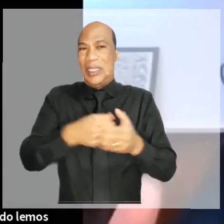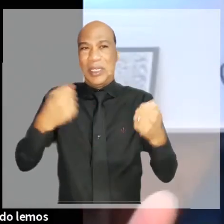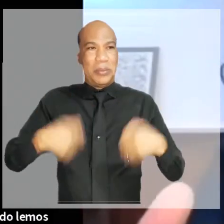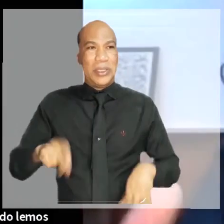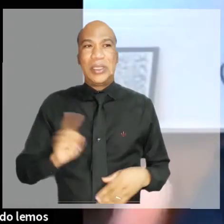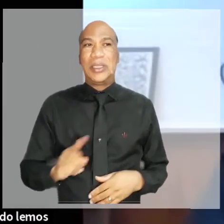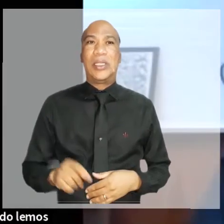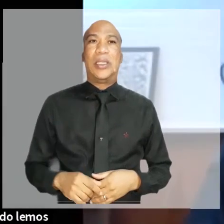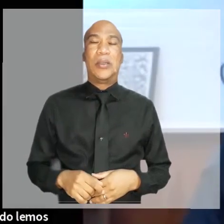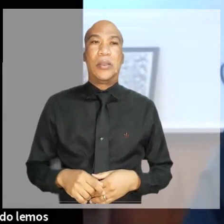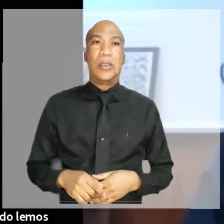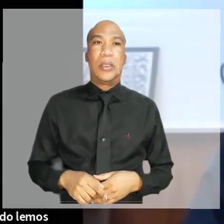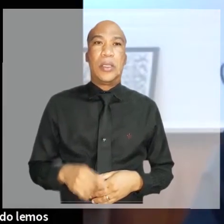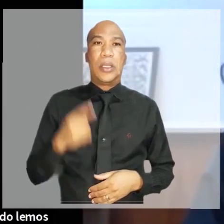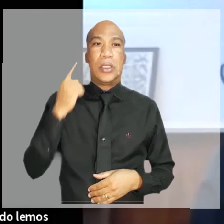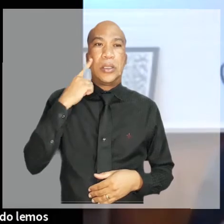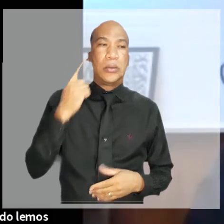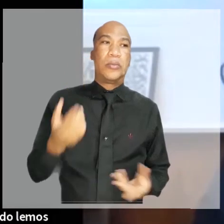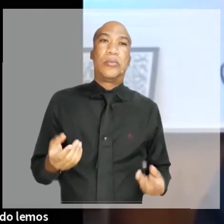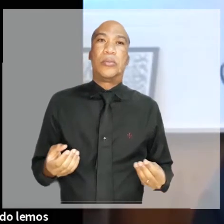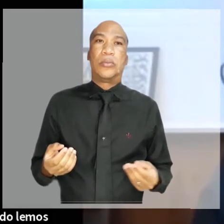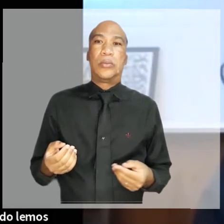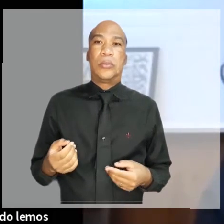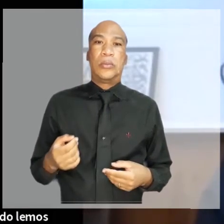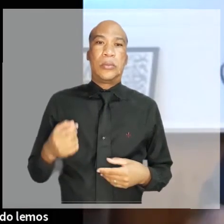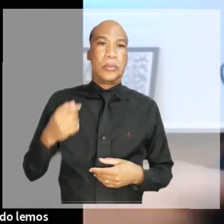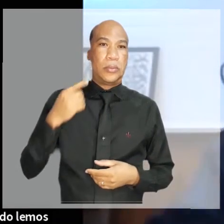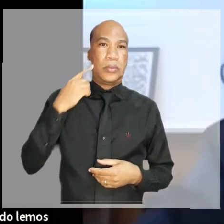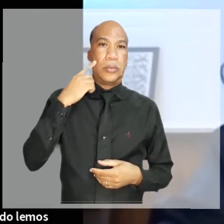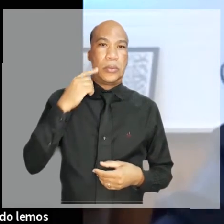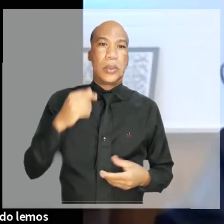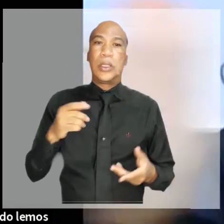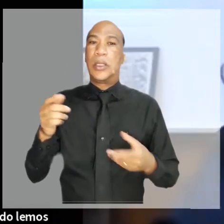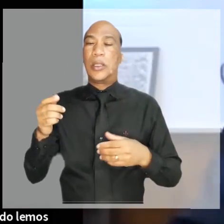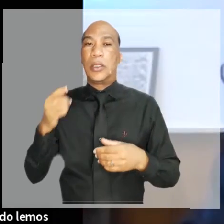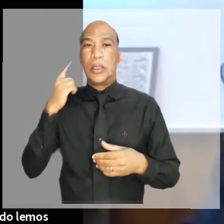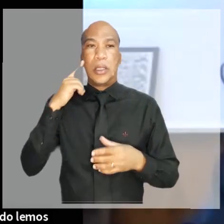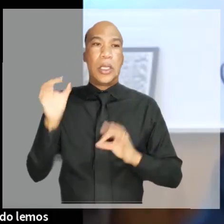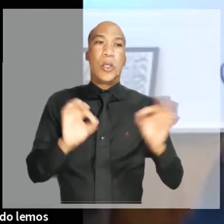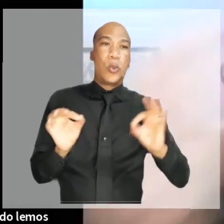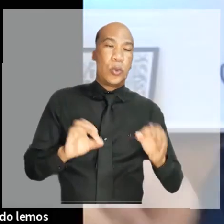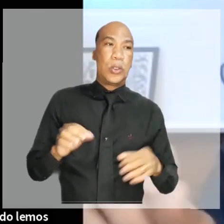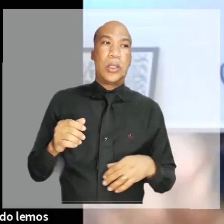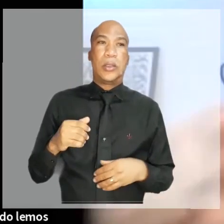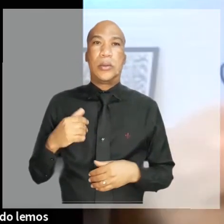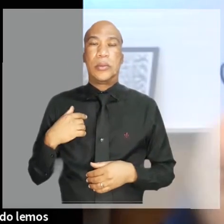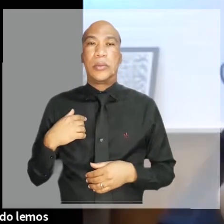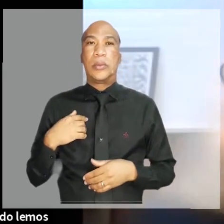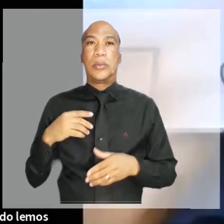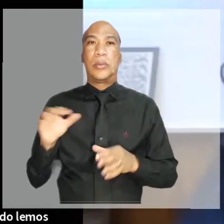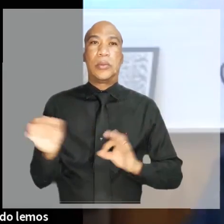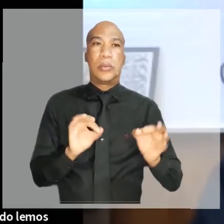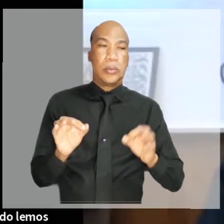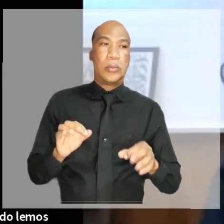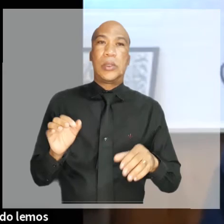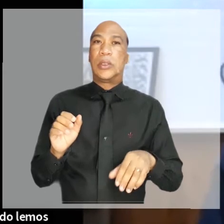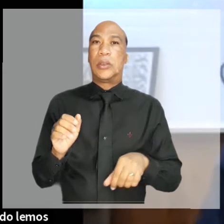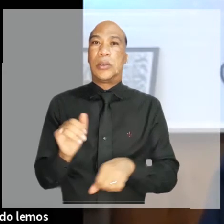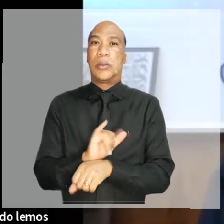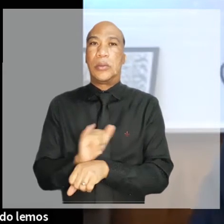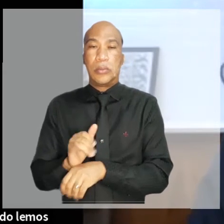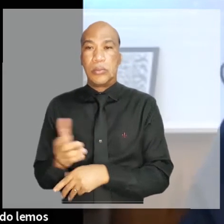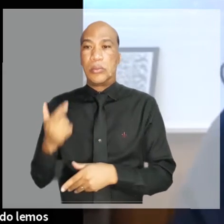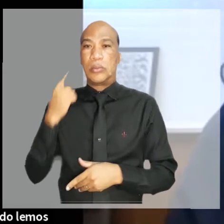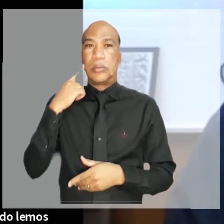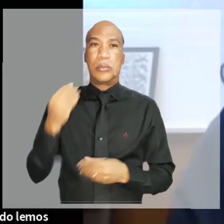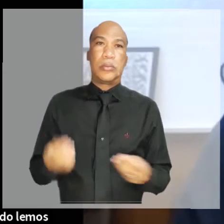gente olhar para elas e olhar para os problemas e falar, isso aqui pode ajudar a resolver esse problema, e com isso você